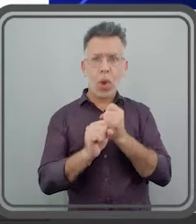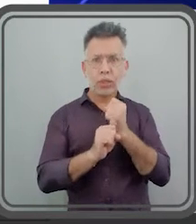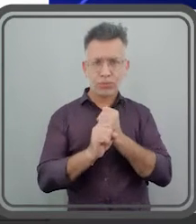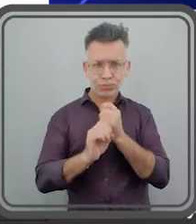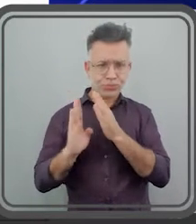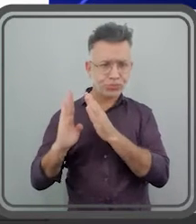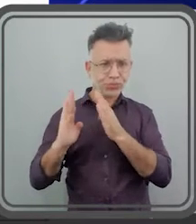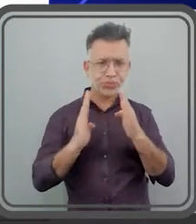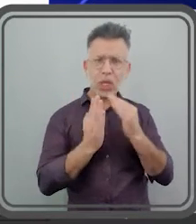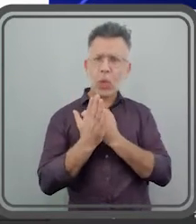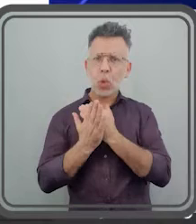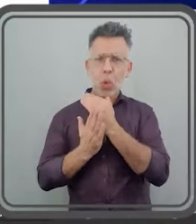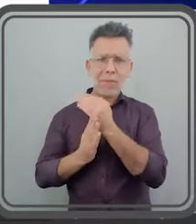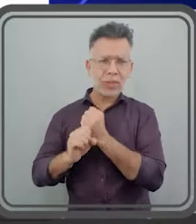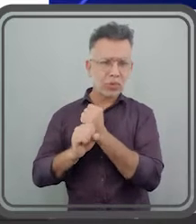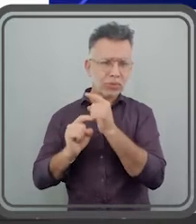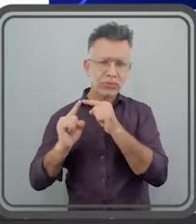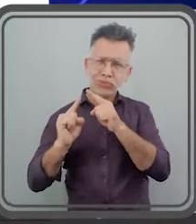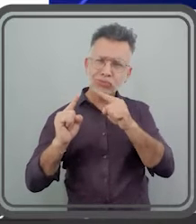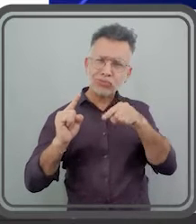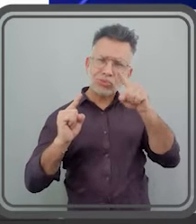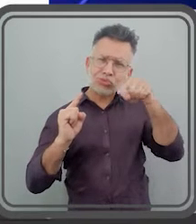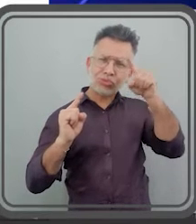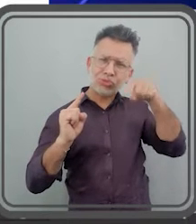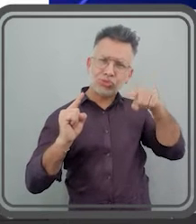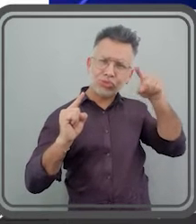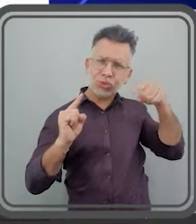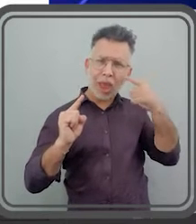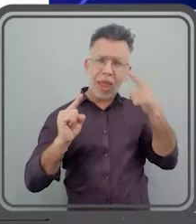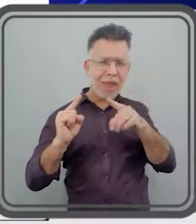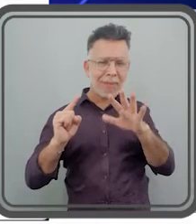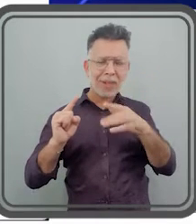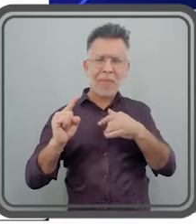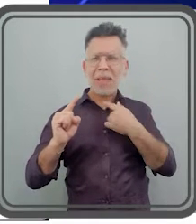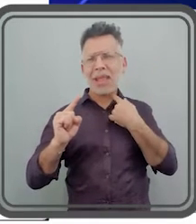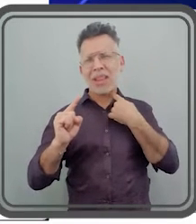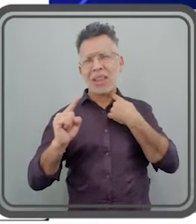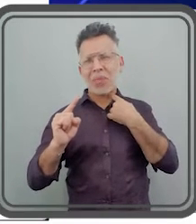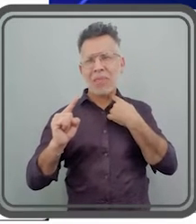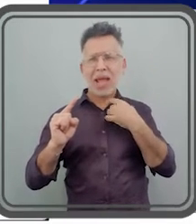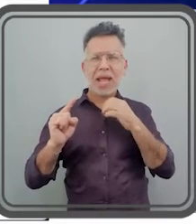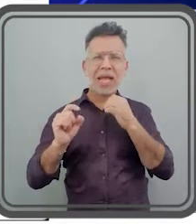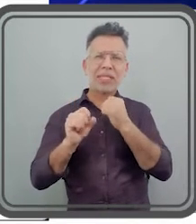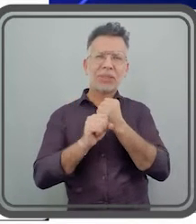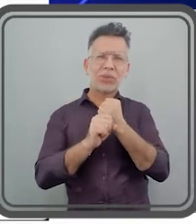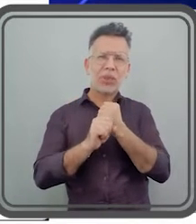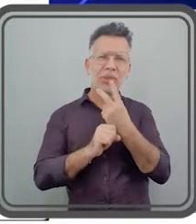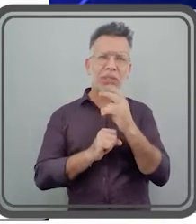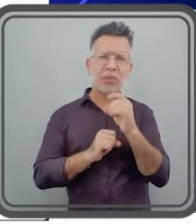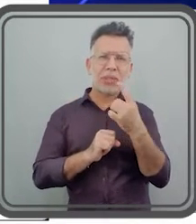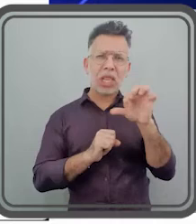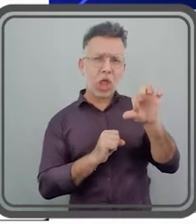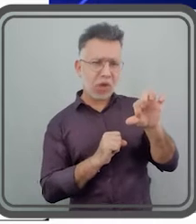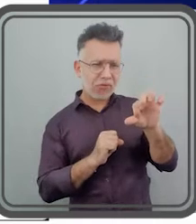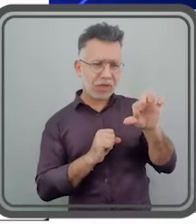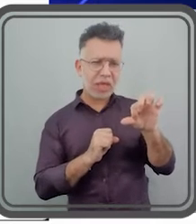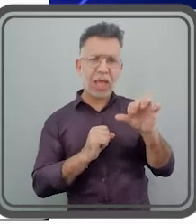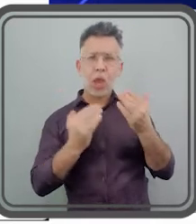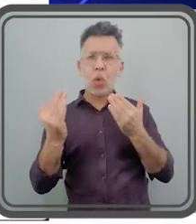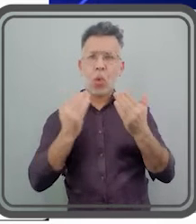então ali no começo do ano ele tá olhando ali pelo menos até agora em maio e tá olhando um maiô de 2210/2019